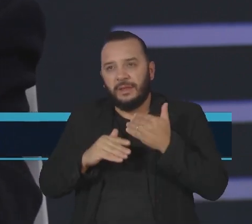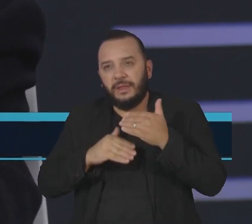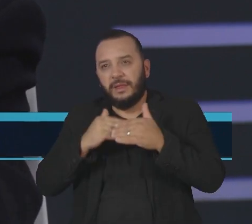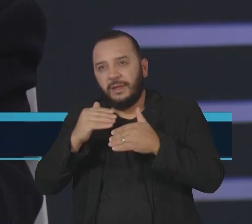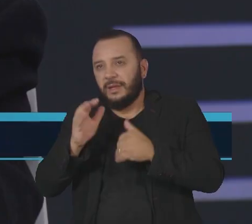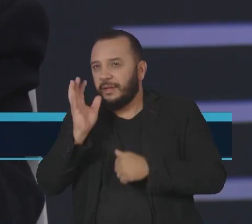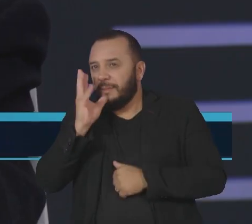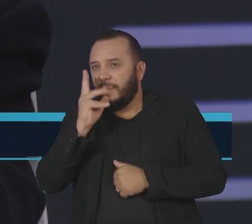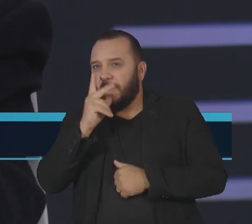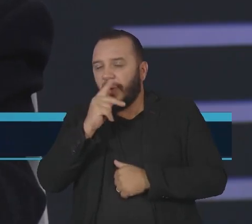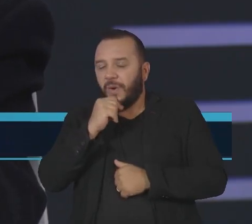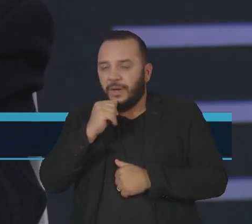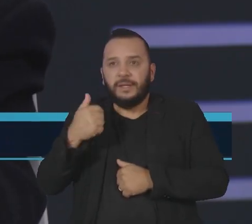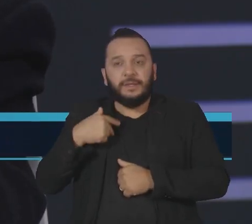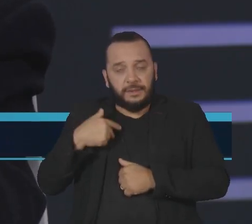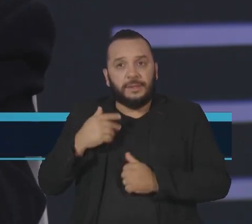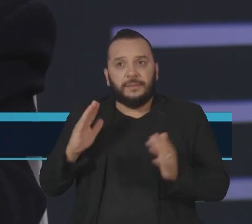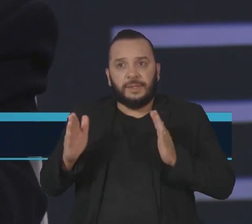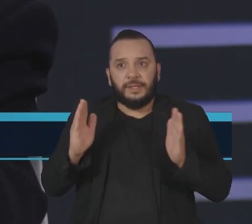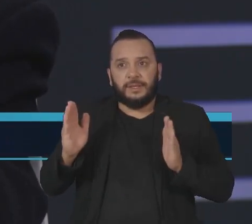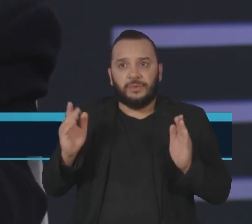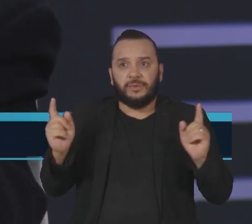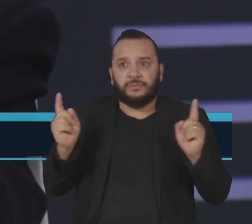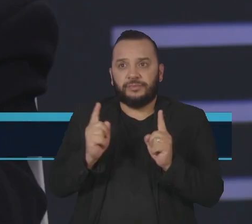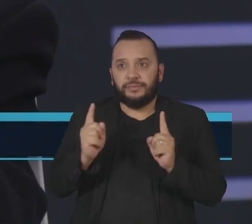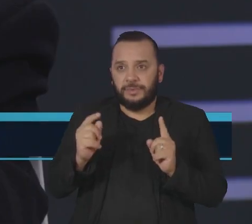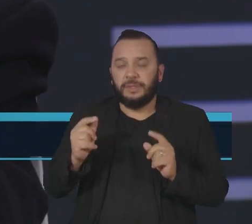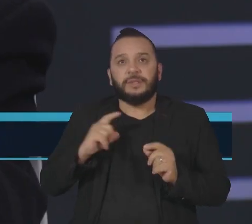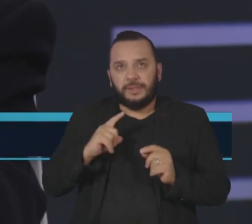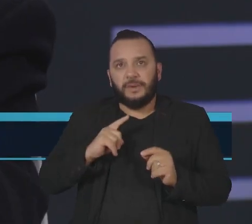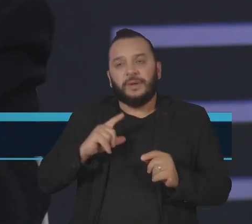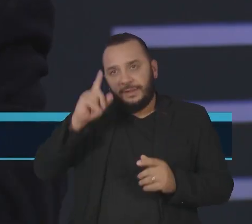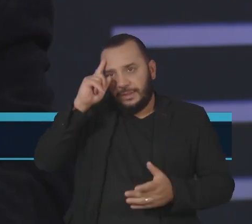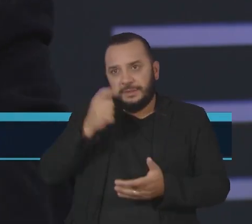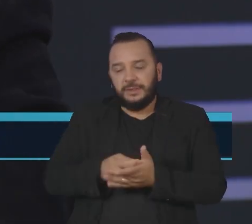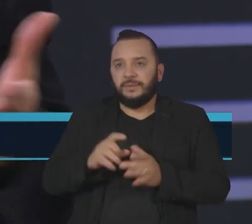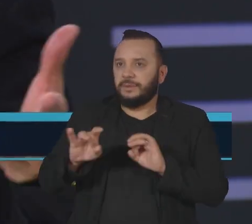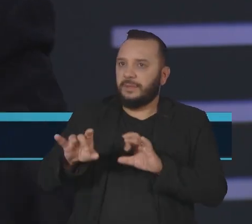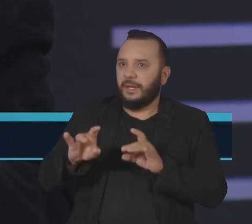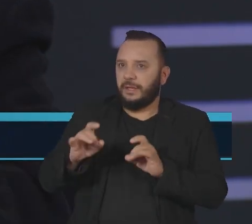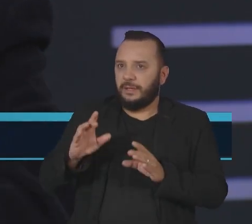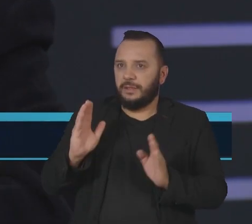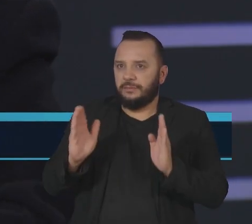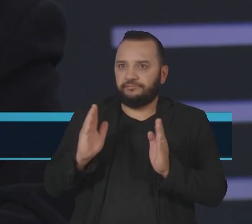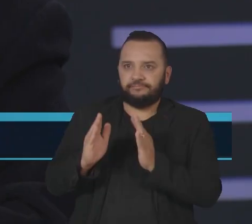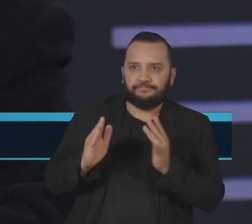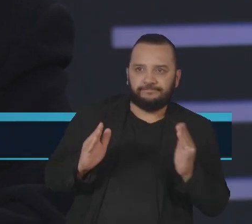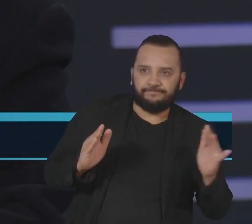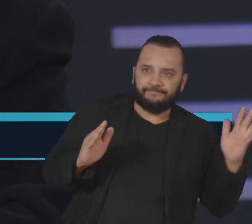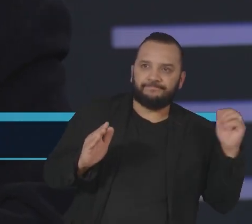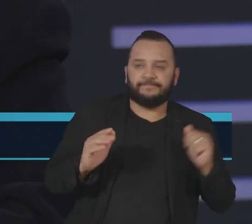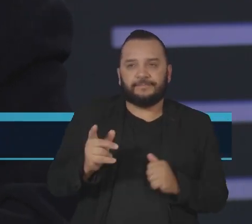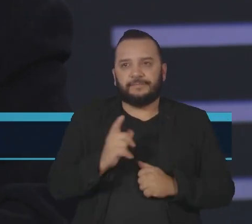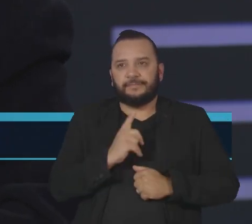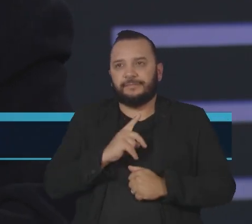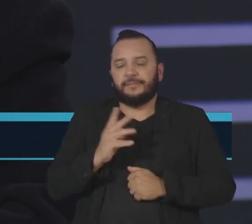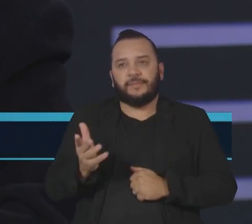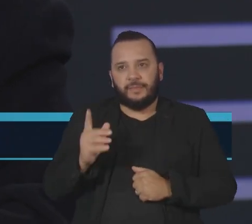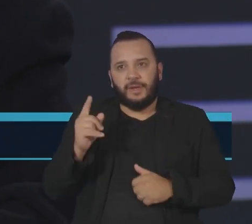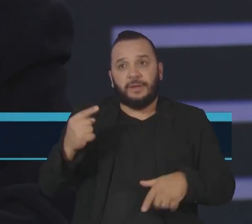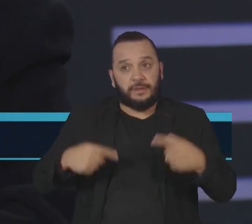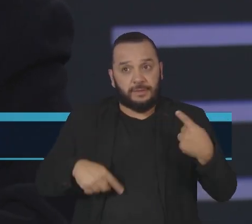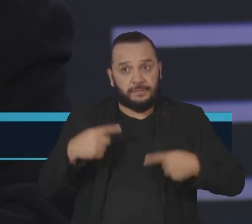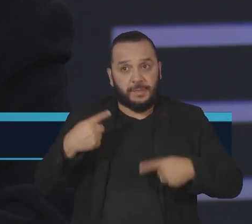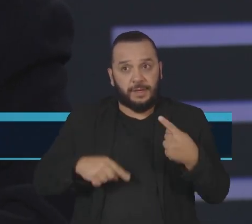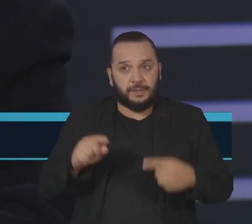concentrada, que dura pouco e são decisões muito técnicas, de longo prazo. Então, é um debate aí, mas me